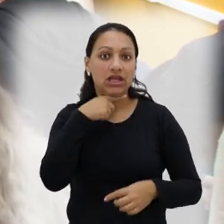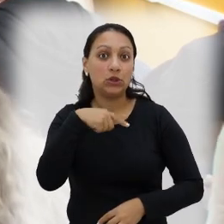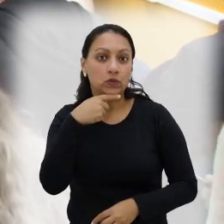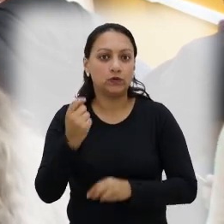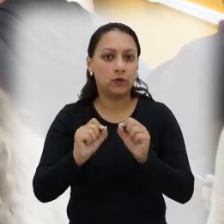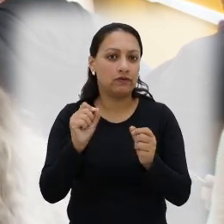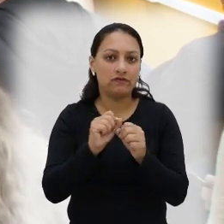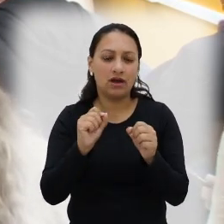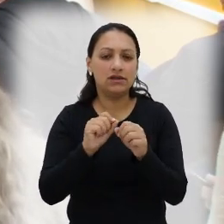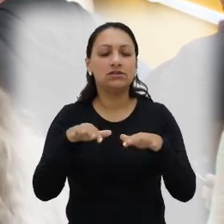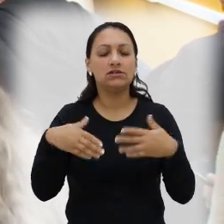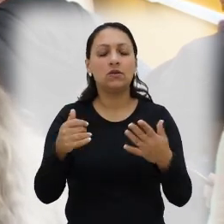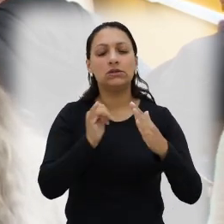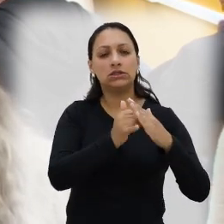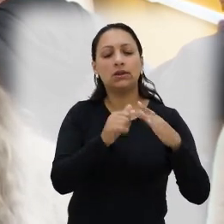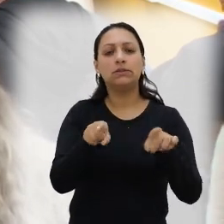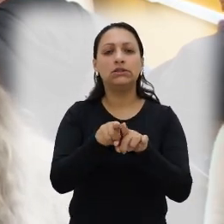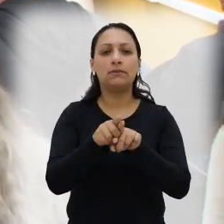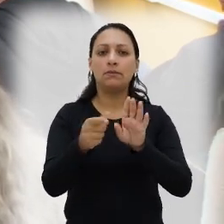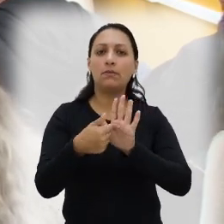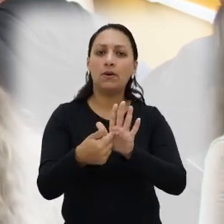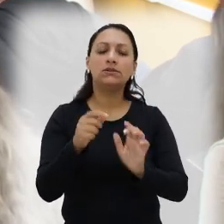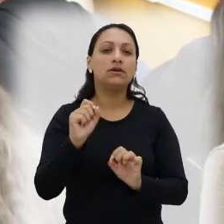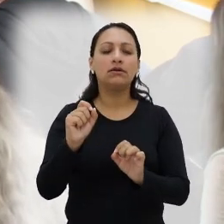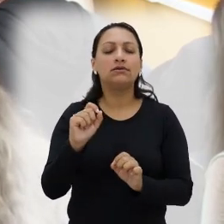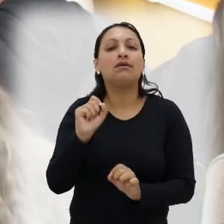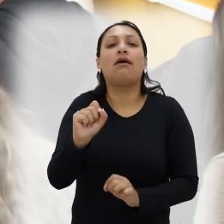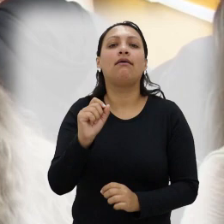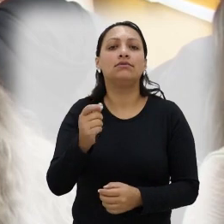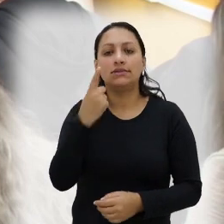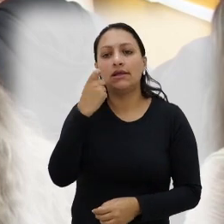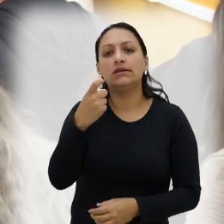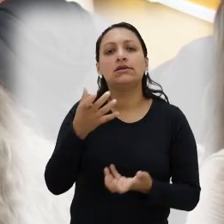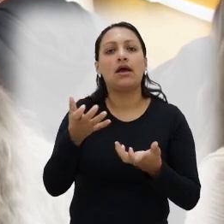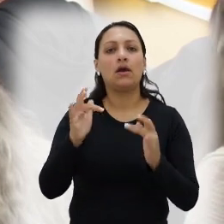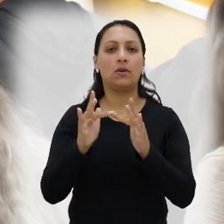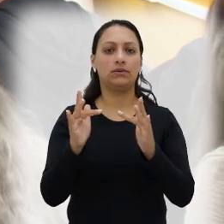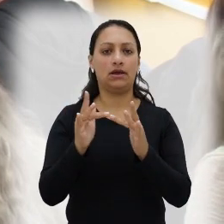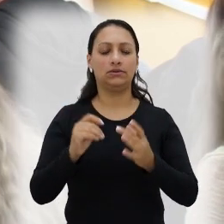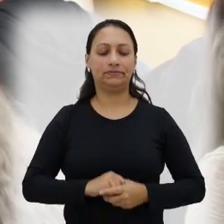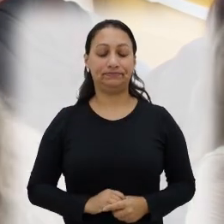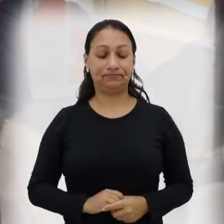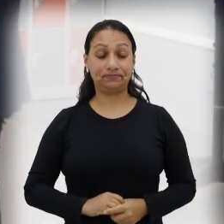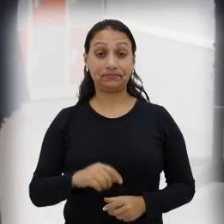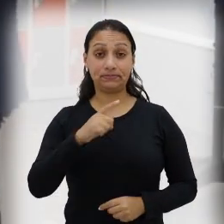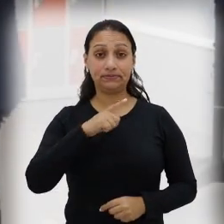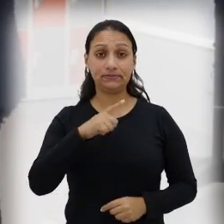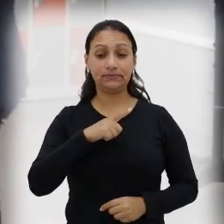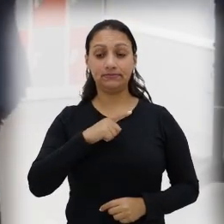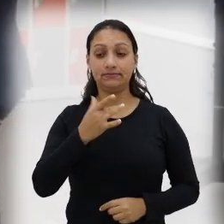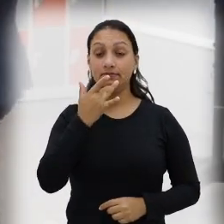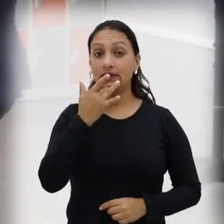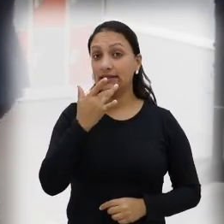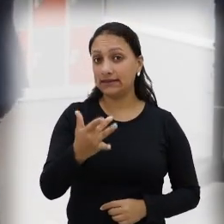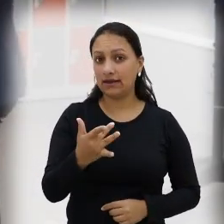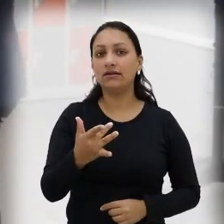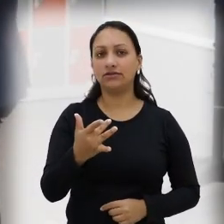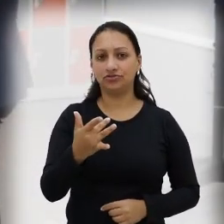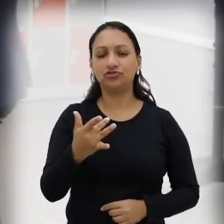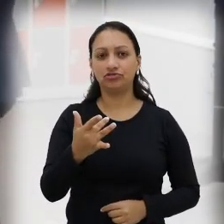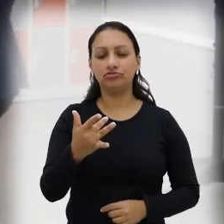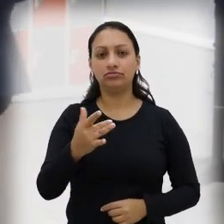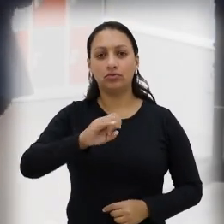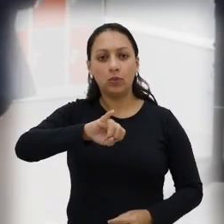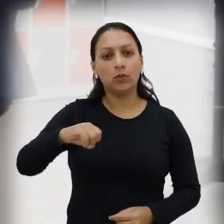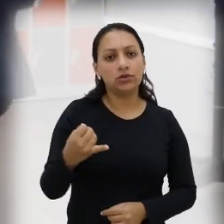lado, as startups também sinalizam com quem elas gostariam de ter este momento. Nós temos uma tarde, né, uma janela